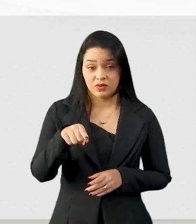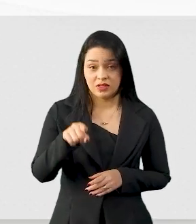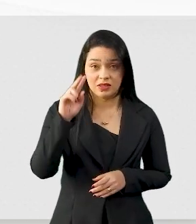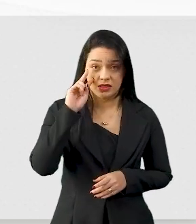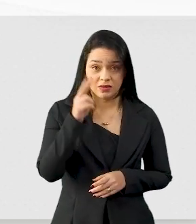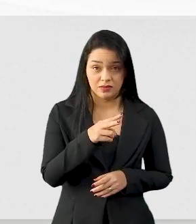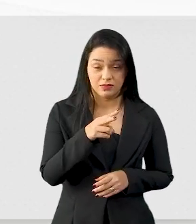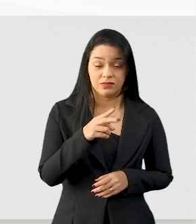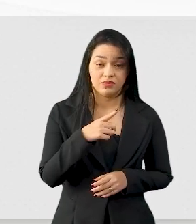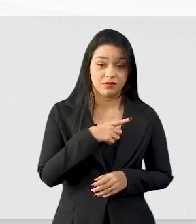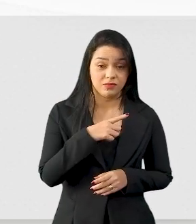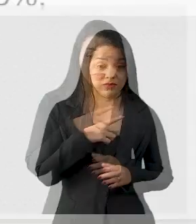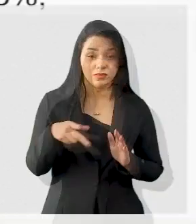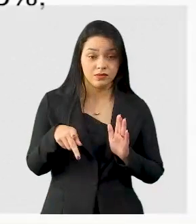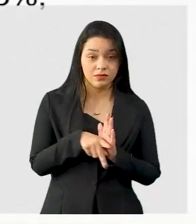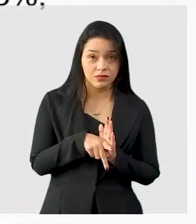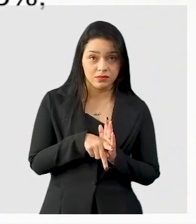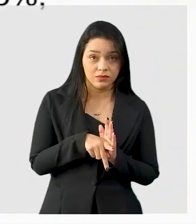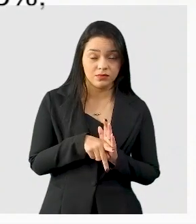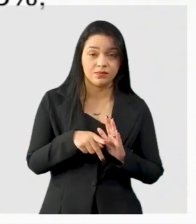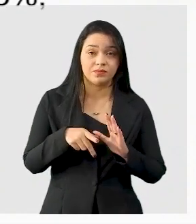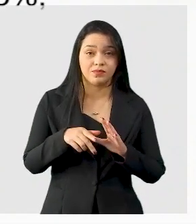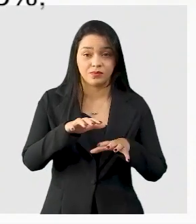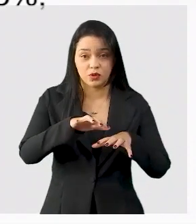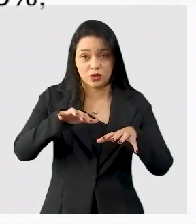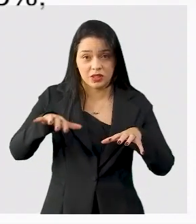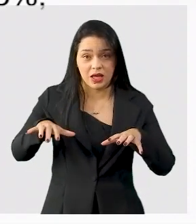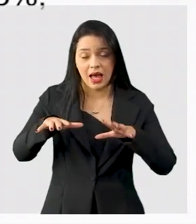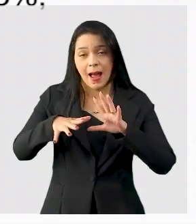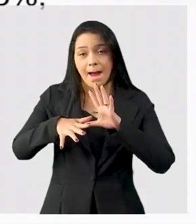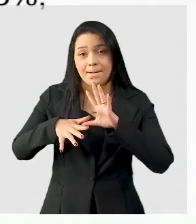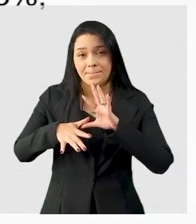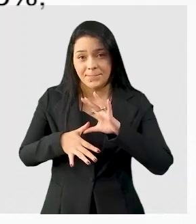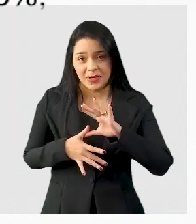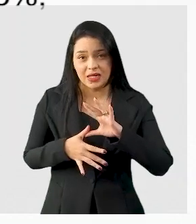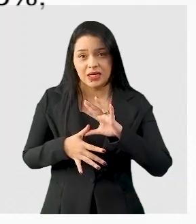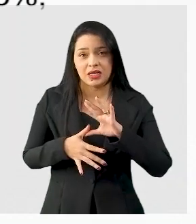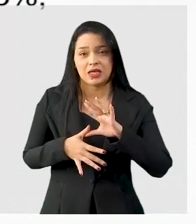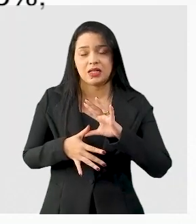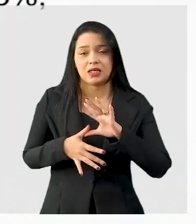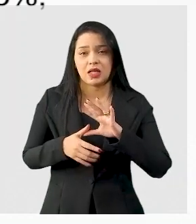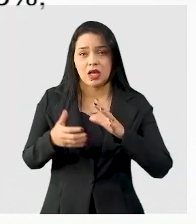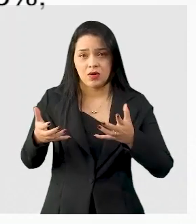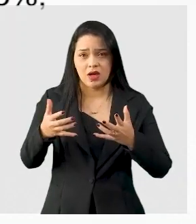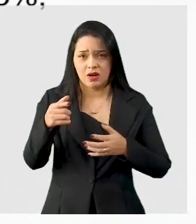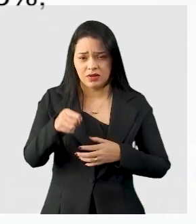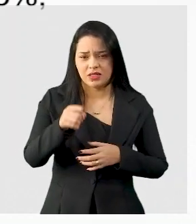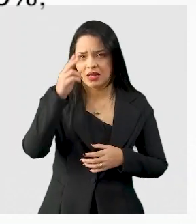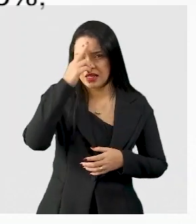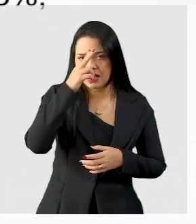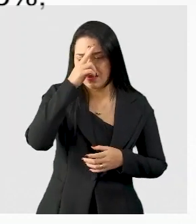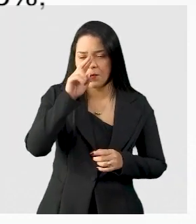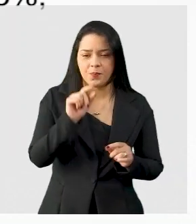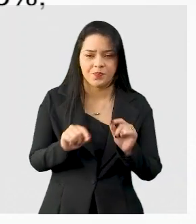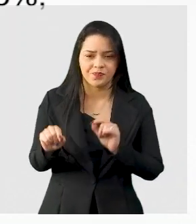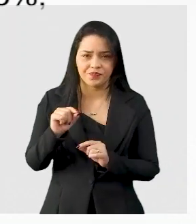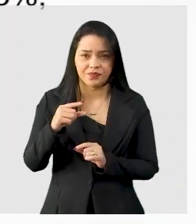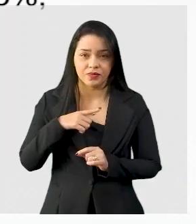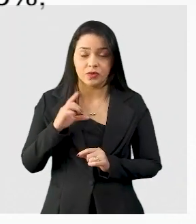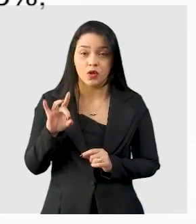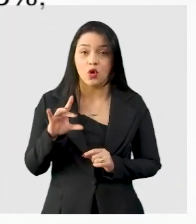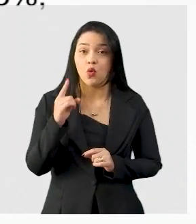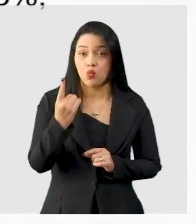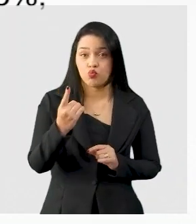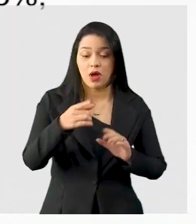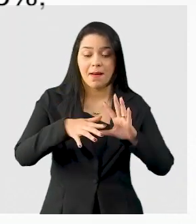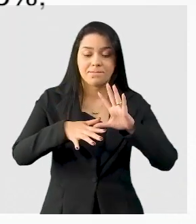vendo aqui, ele faz parte do continente americano, tá? Primeiro ponto importante que eu já quero frisar contigo, meu querido estudante, tá? É que existe só um continente,